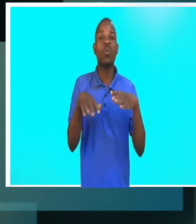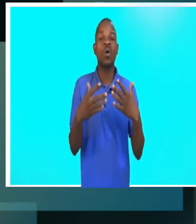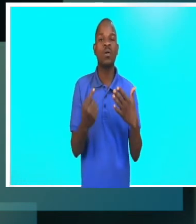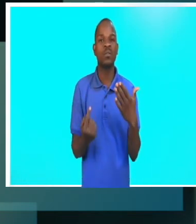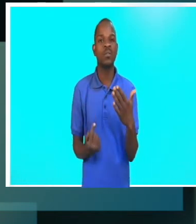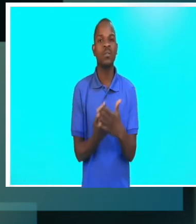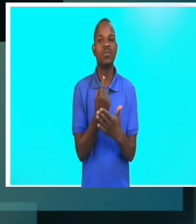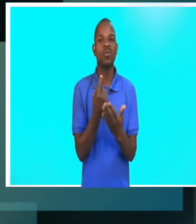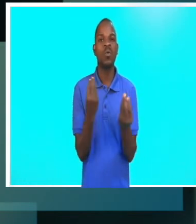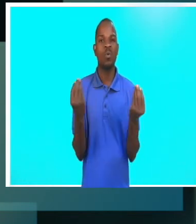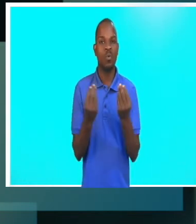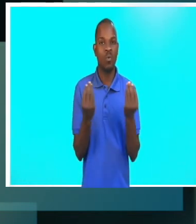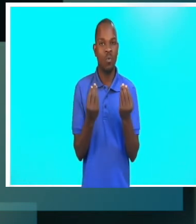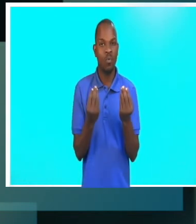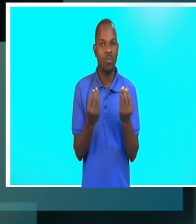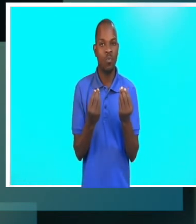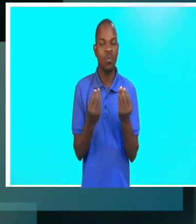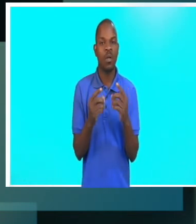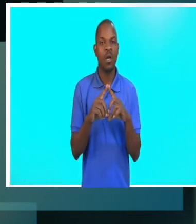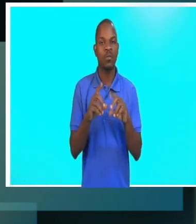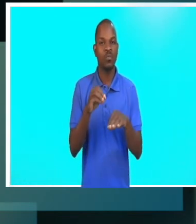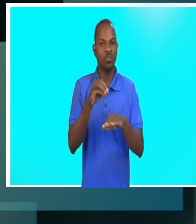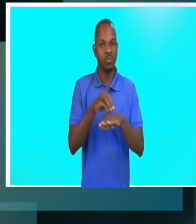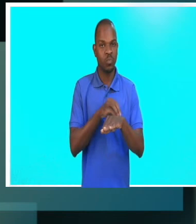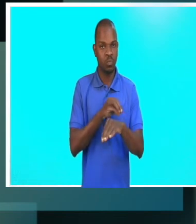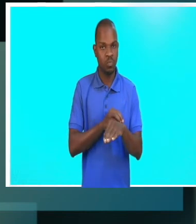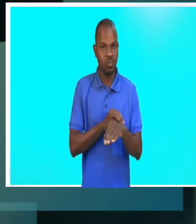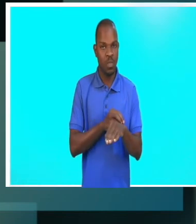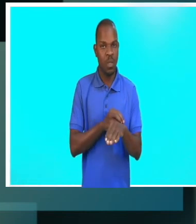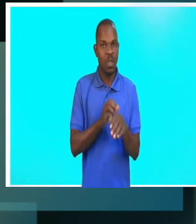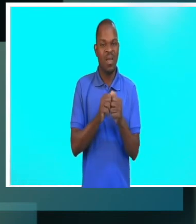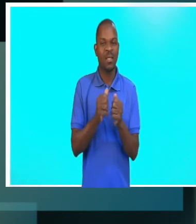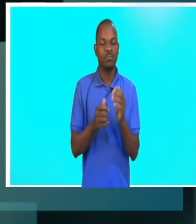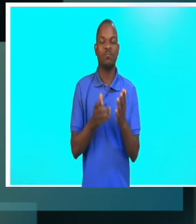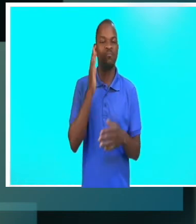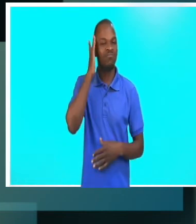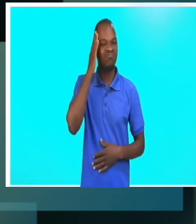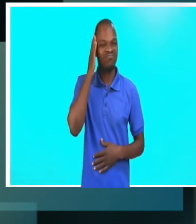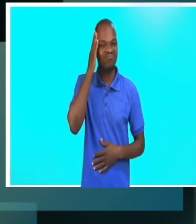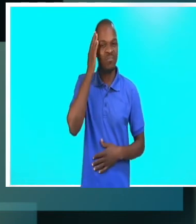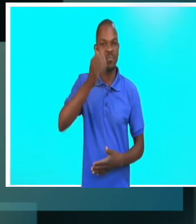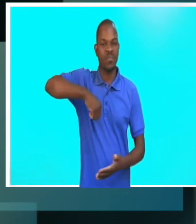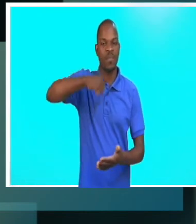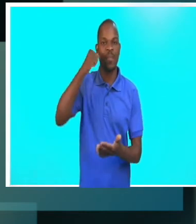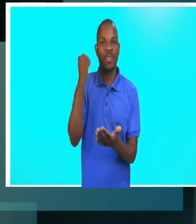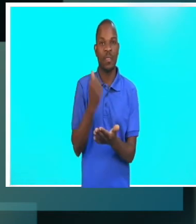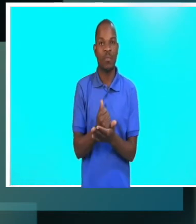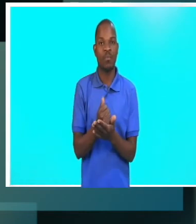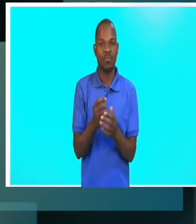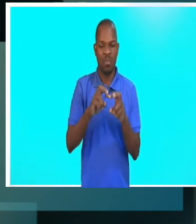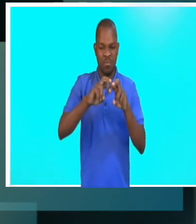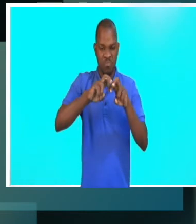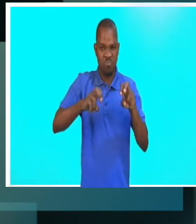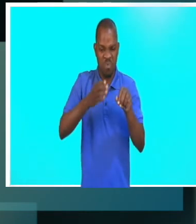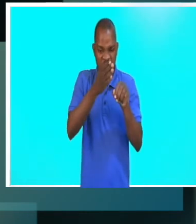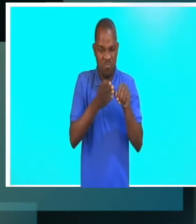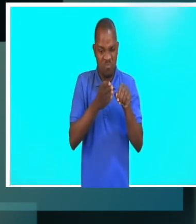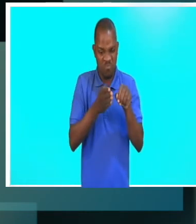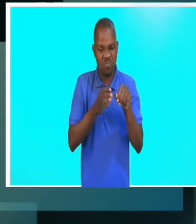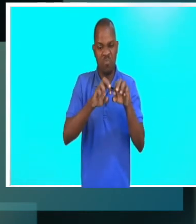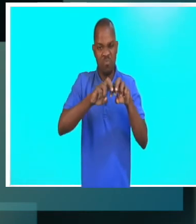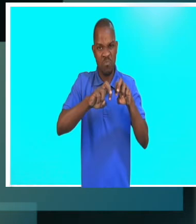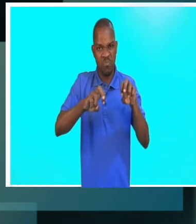causou aqueles abscessos todos, não é? Apenas começaram já a abrir, a